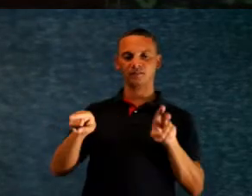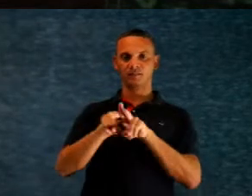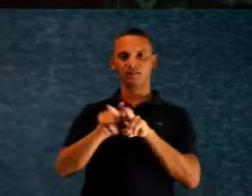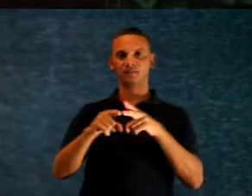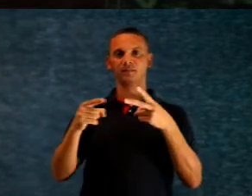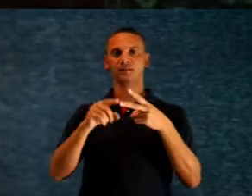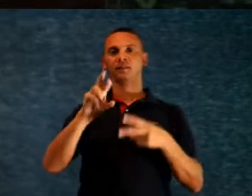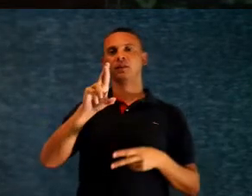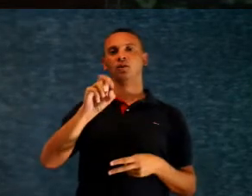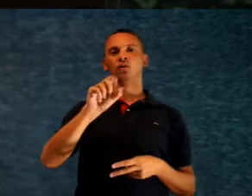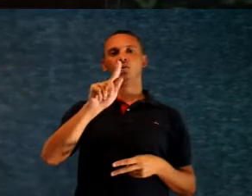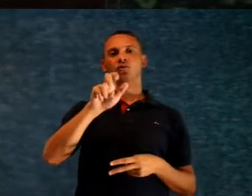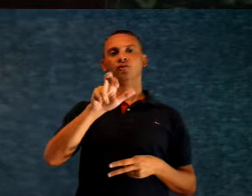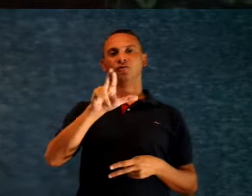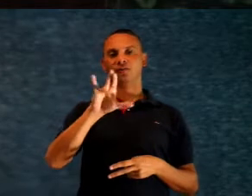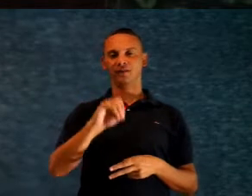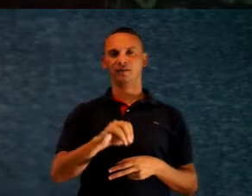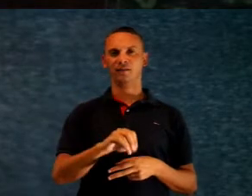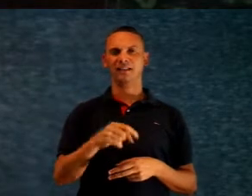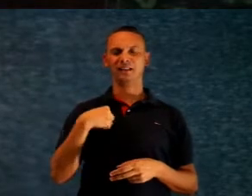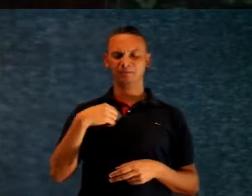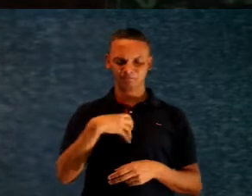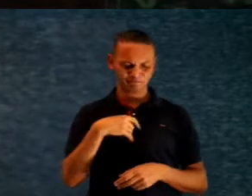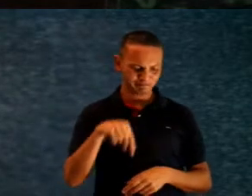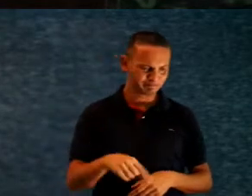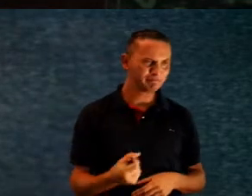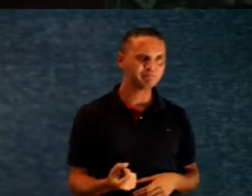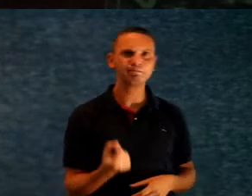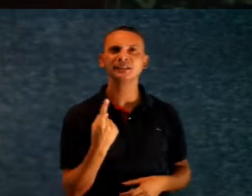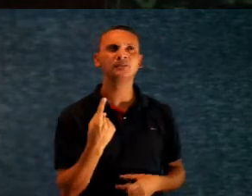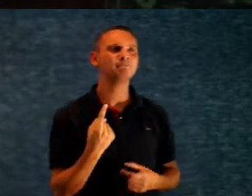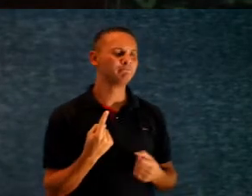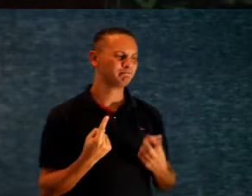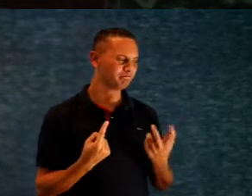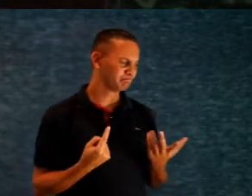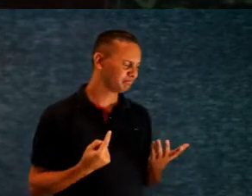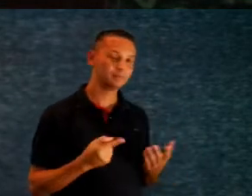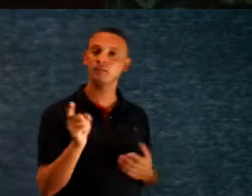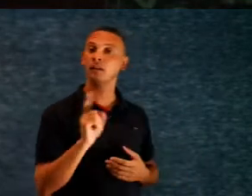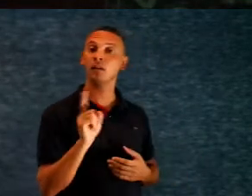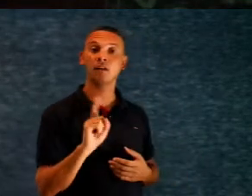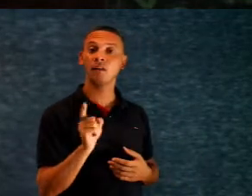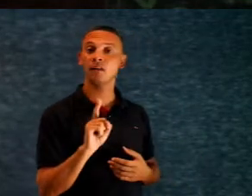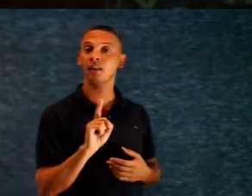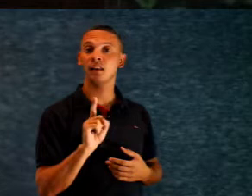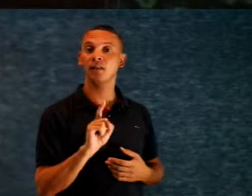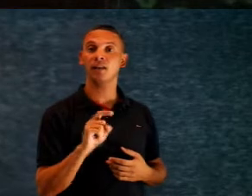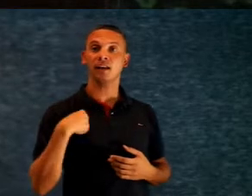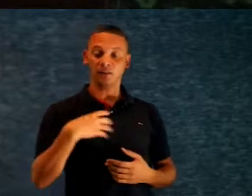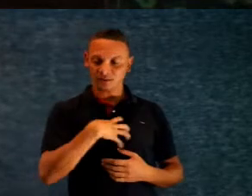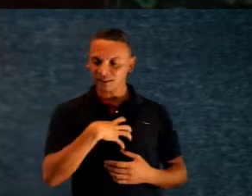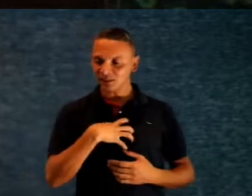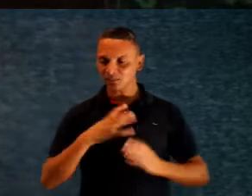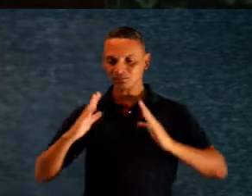aqui na Academia um estranho. Eu diria até não me sinto sequer convidado, porque eu